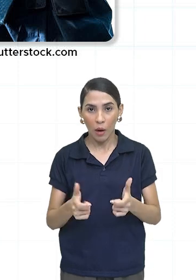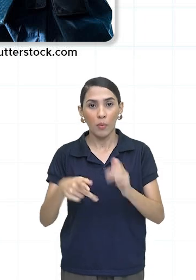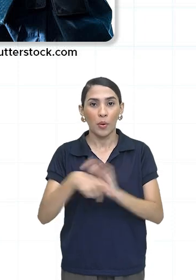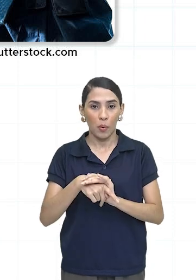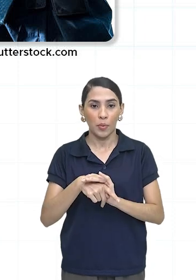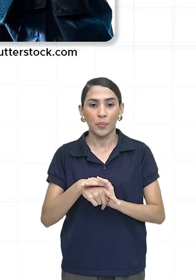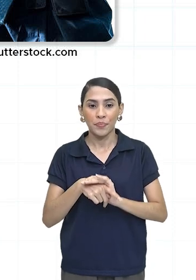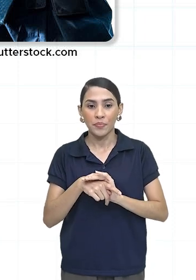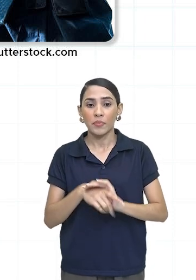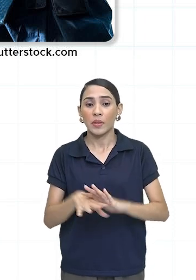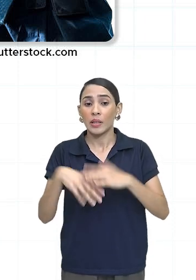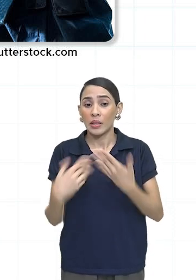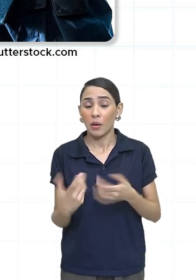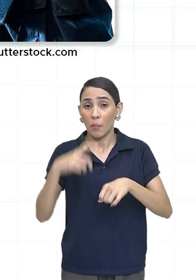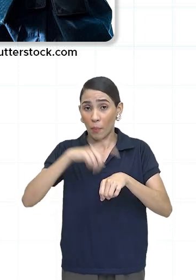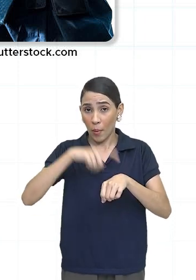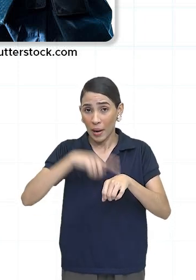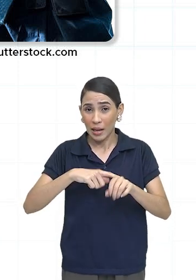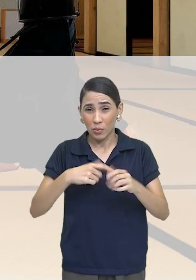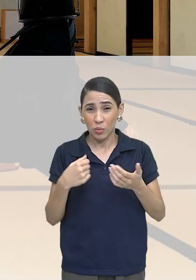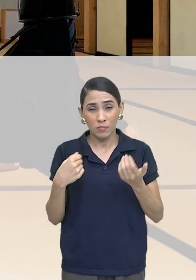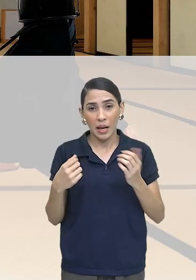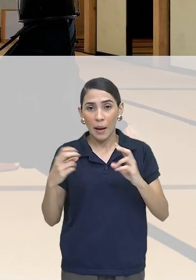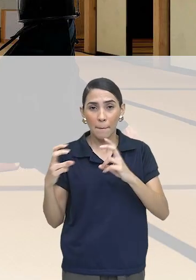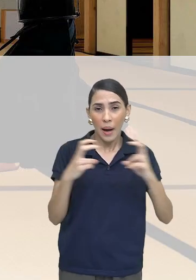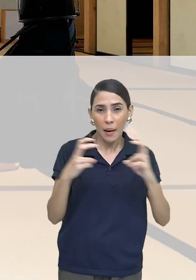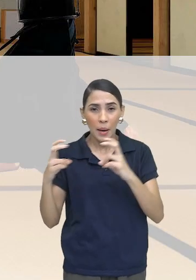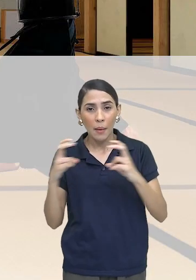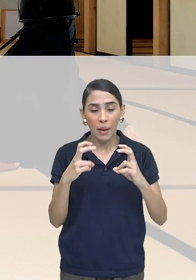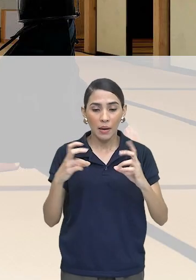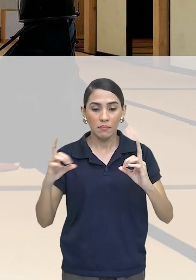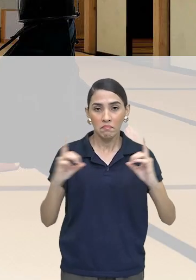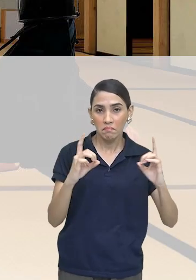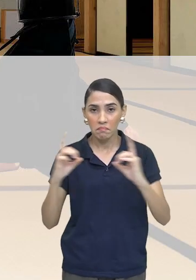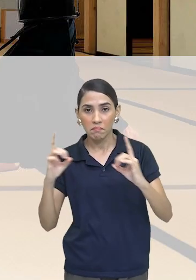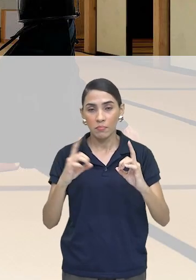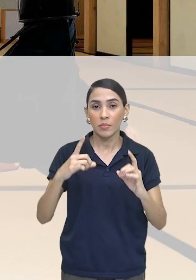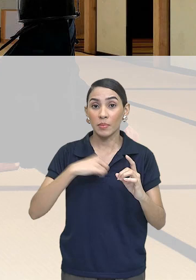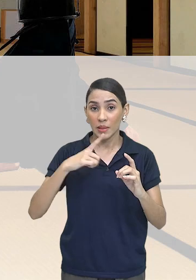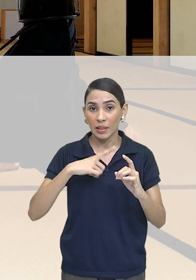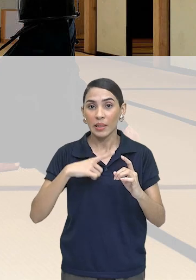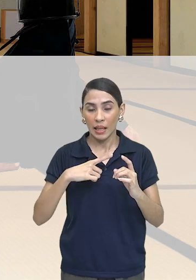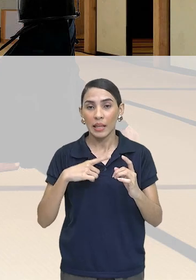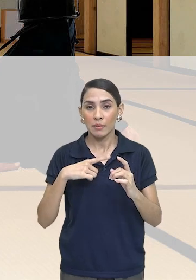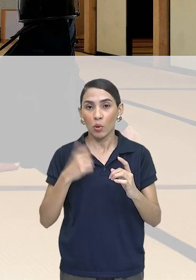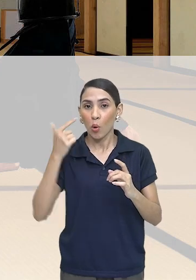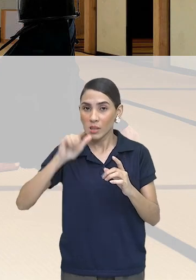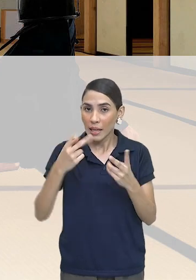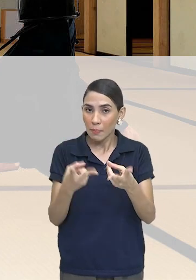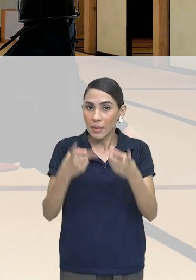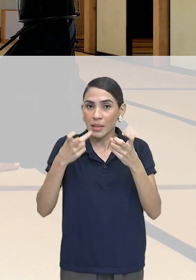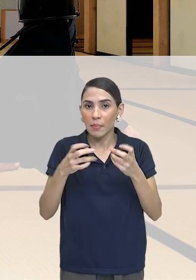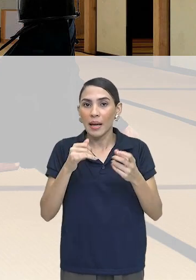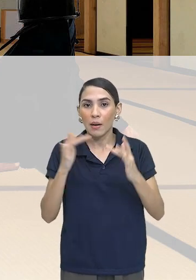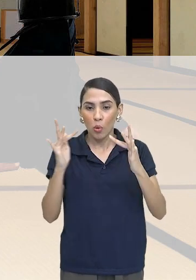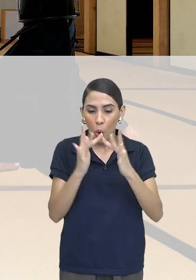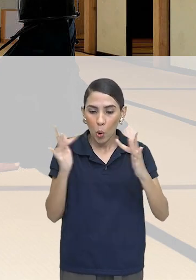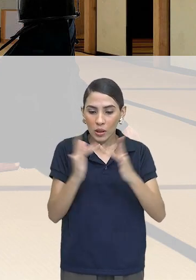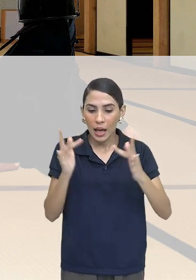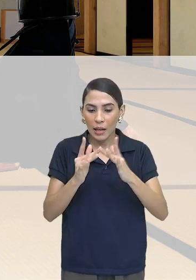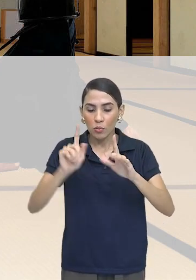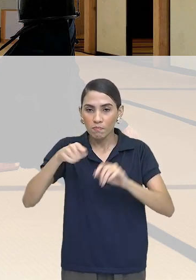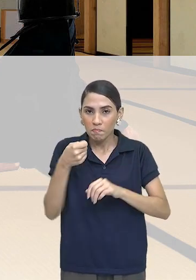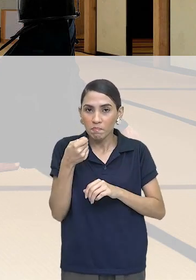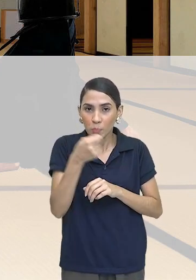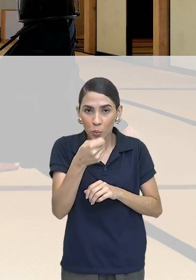iniciais. Então, ali no momento de luta, eles têm essa identificação. Quando um consegue golpear o outro com um golpe